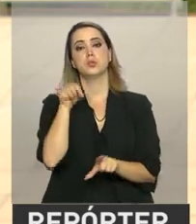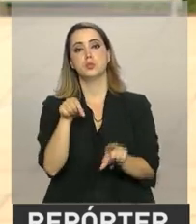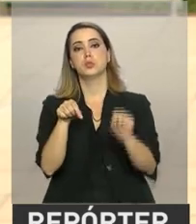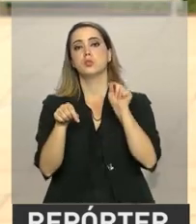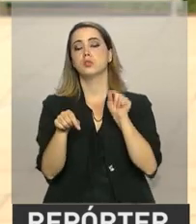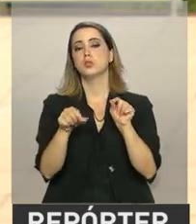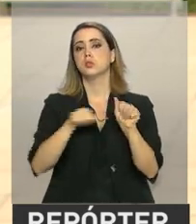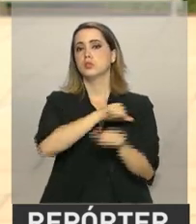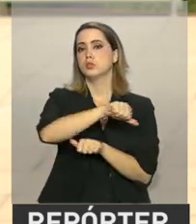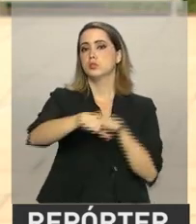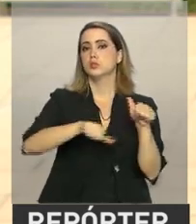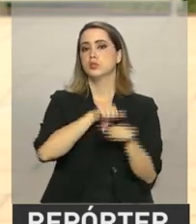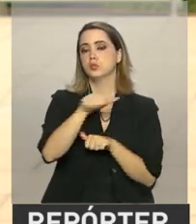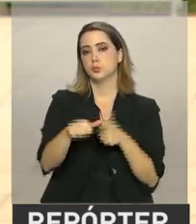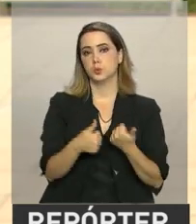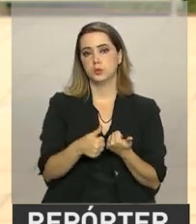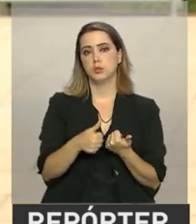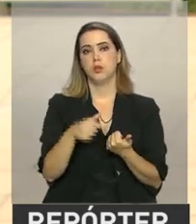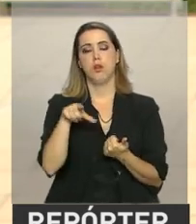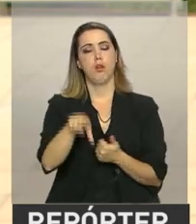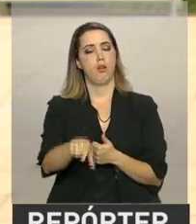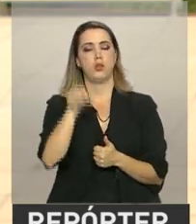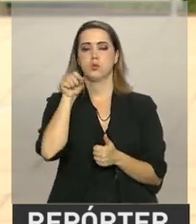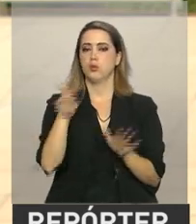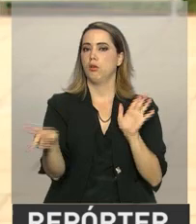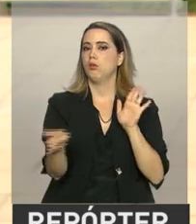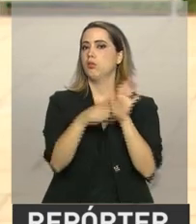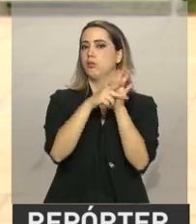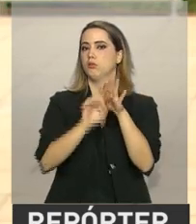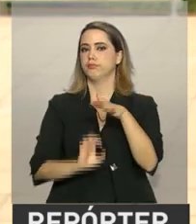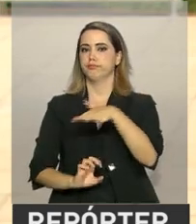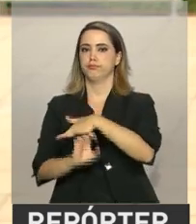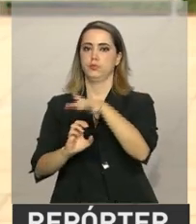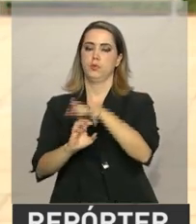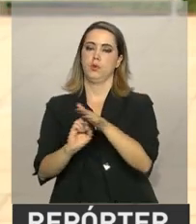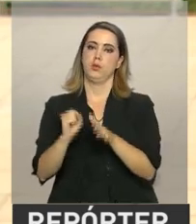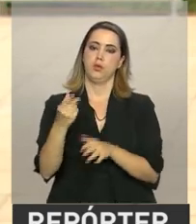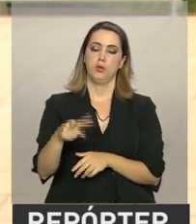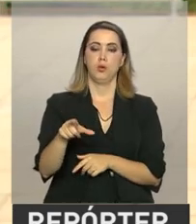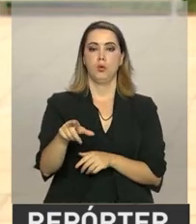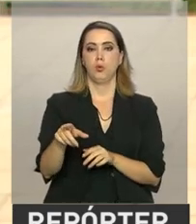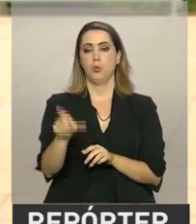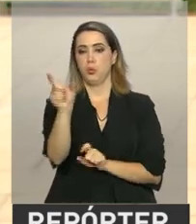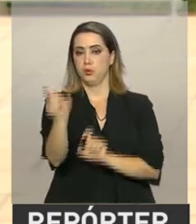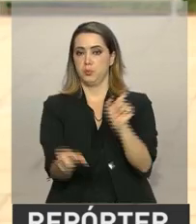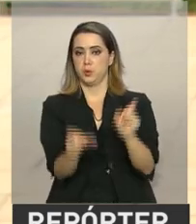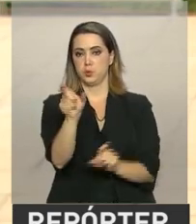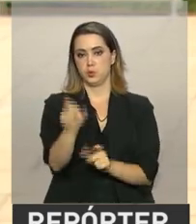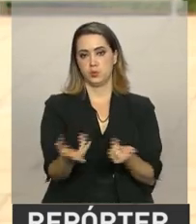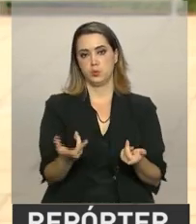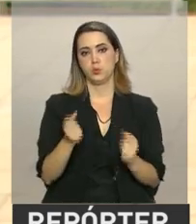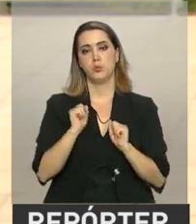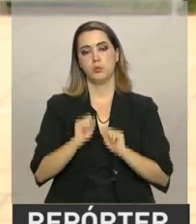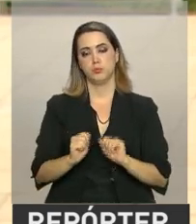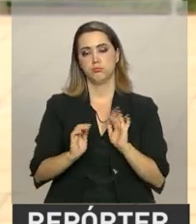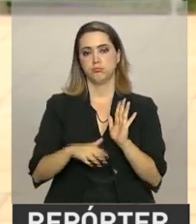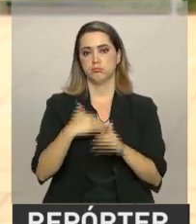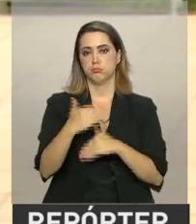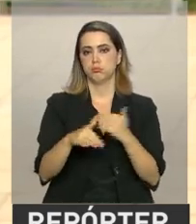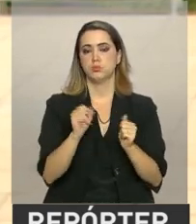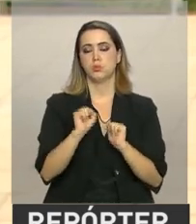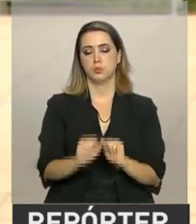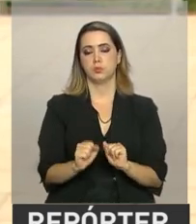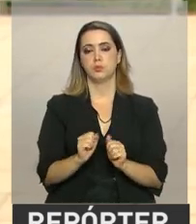travar a cotação do dólar é opcional. Quem preferir esperar o fechamento da fatura para a conversão da moeda vai continuar com